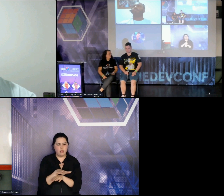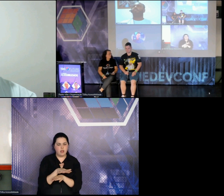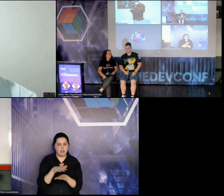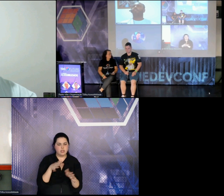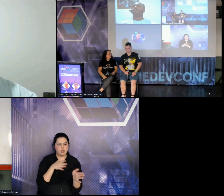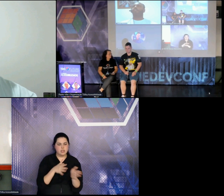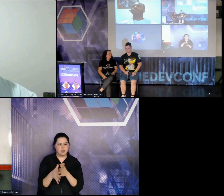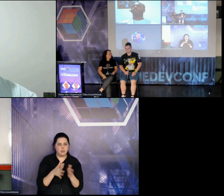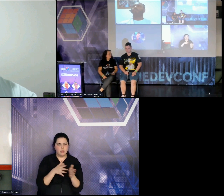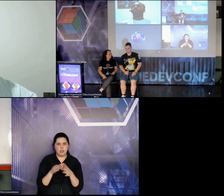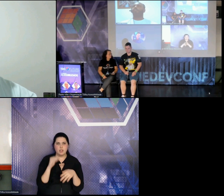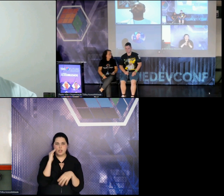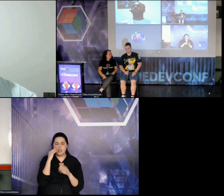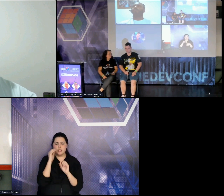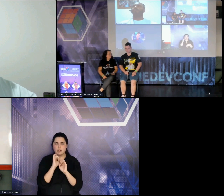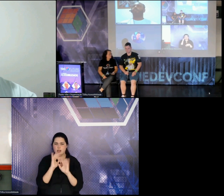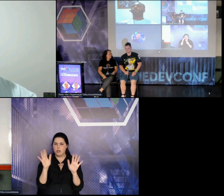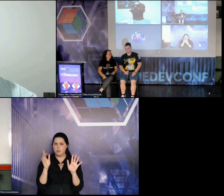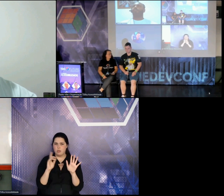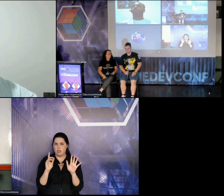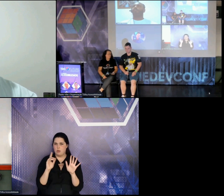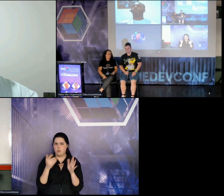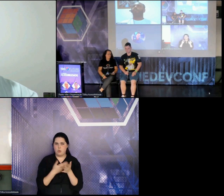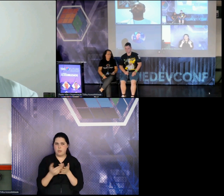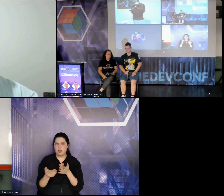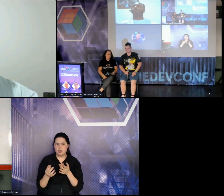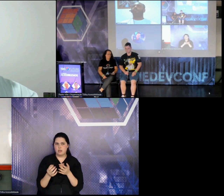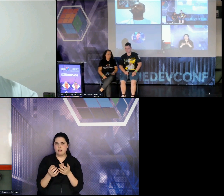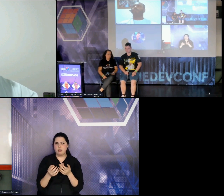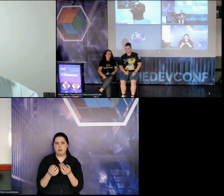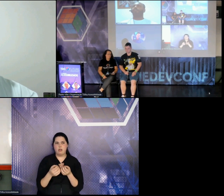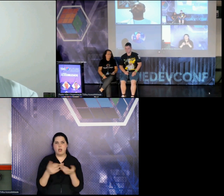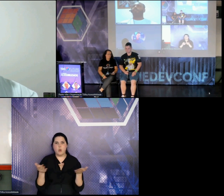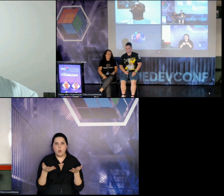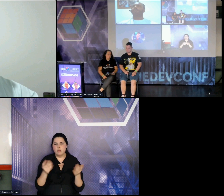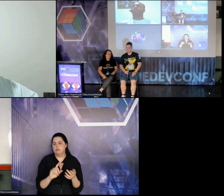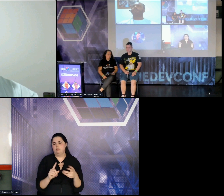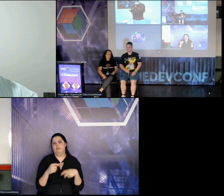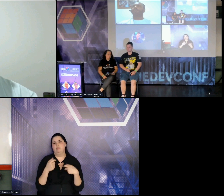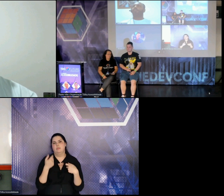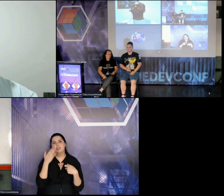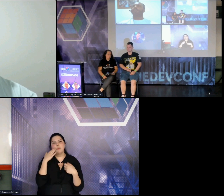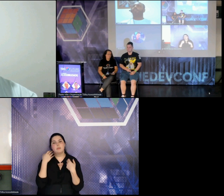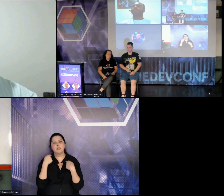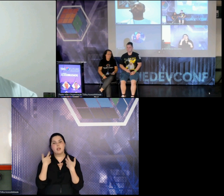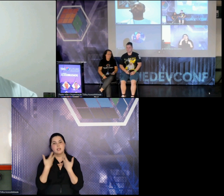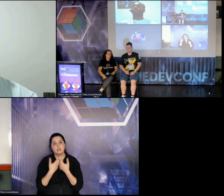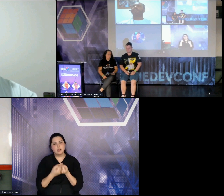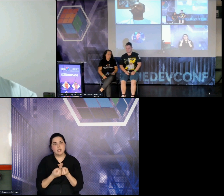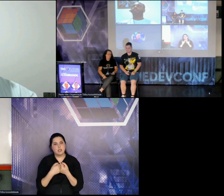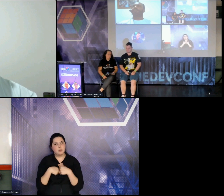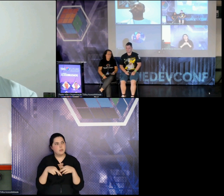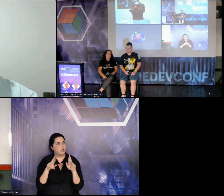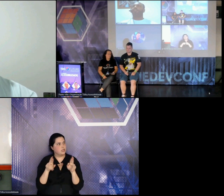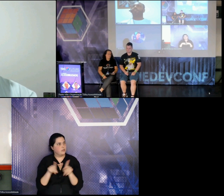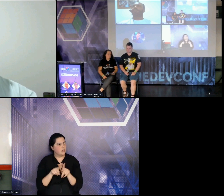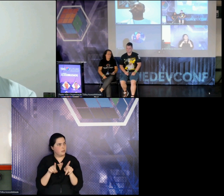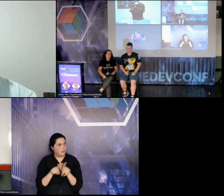acessibilidade, a gente sabe que não é de uma hora para outra, né? Então, aceitar as expectativas que a